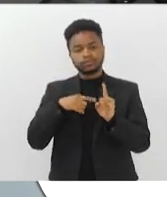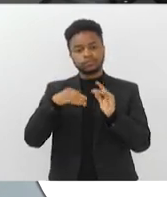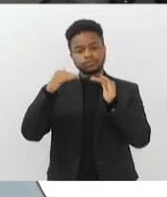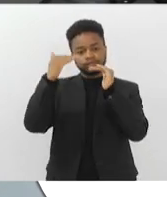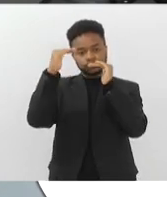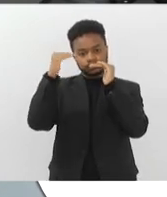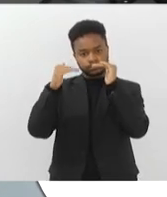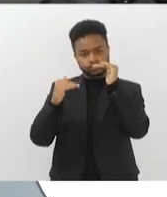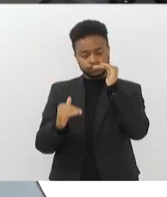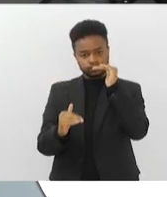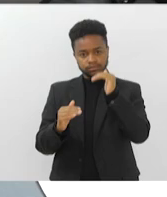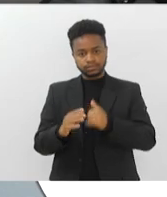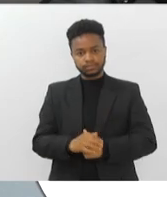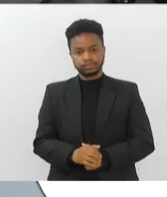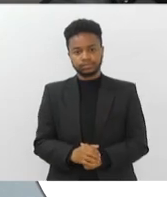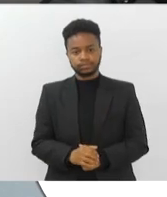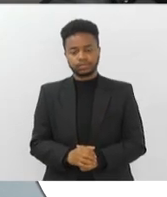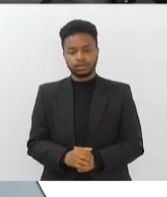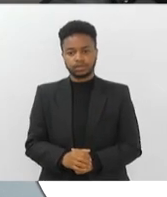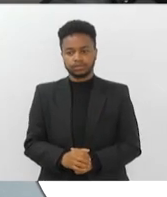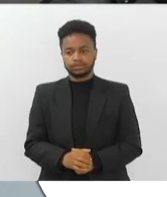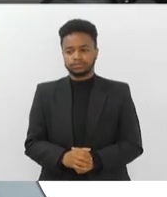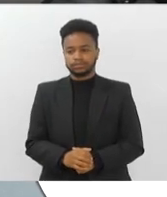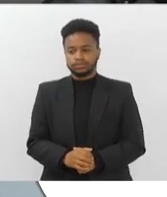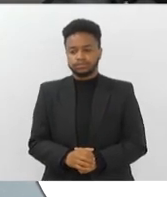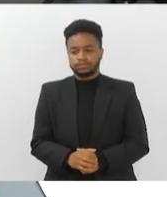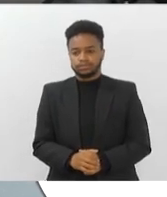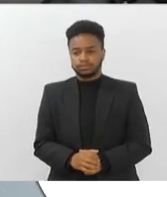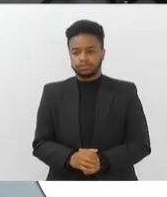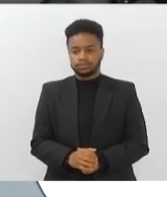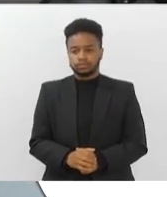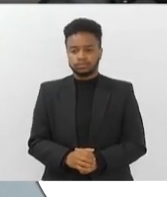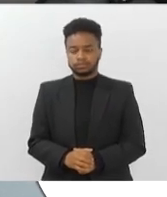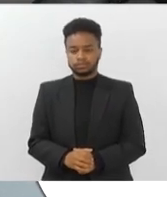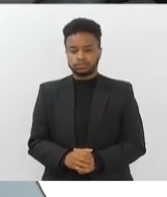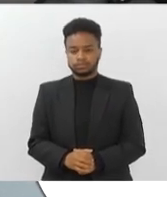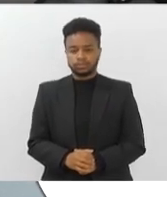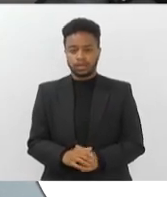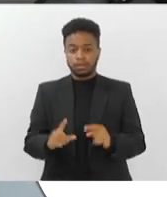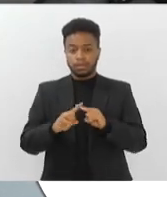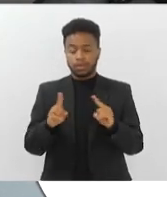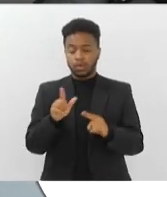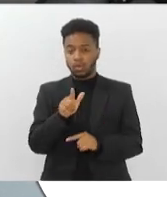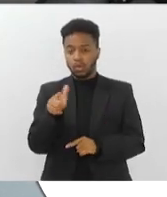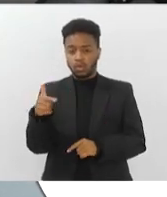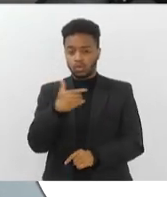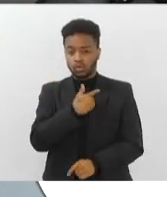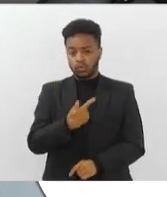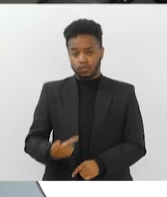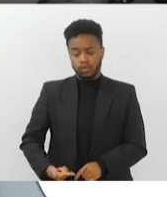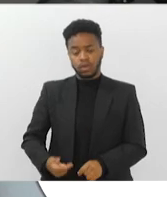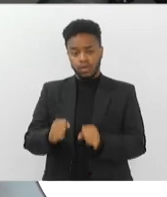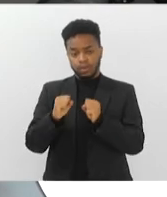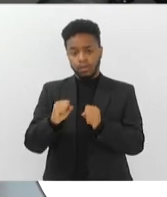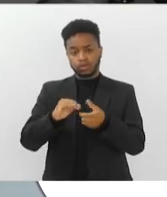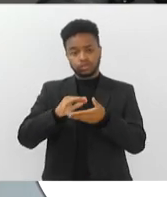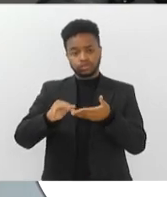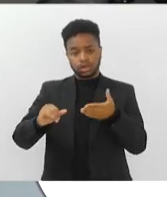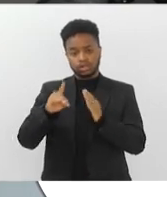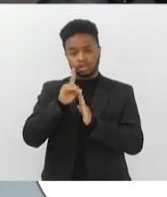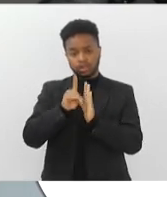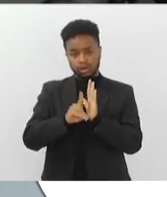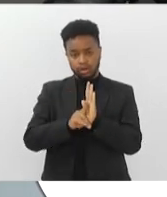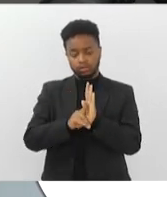Dá essa hierarquia. E outro governador pode revogar um decreto, ou